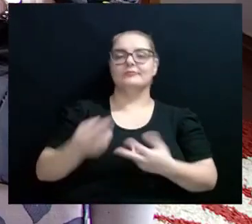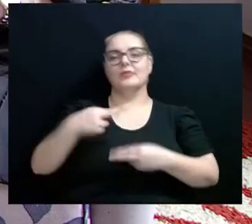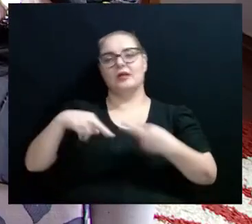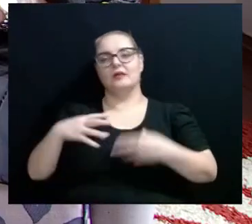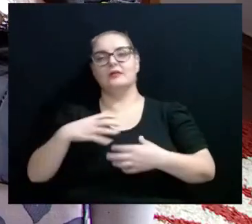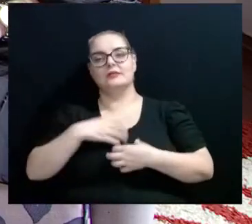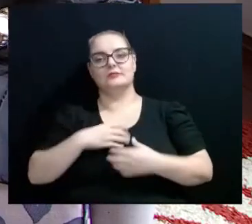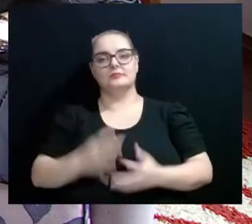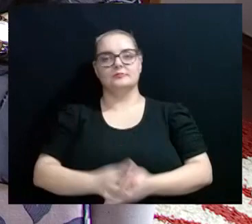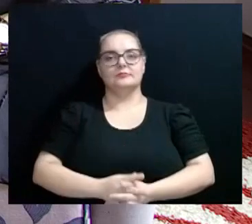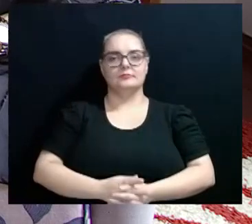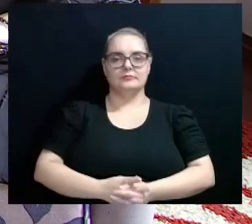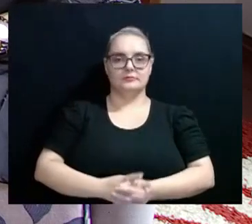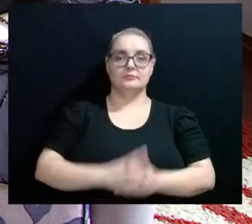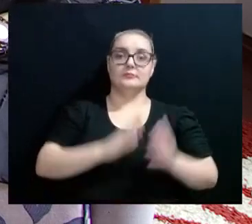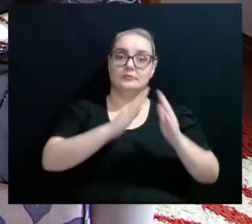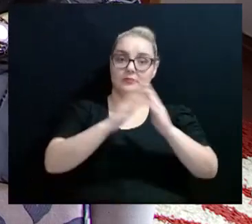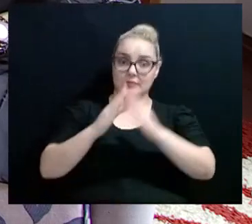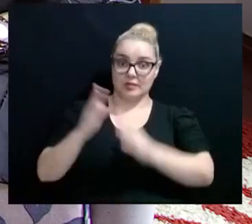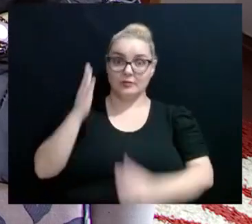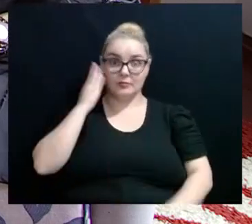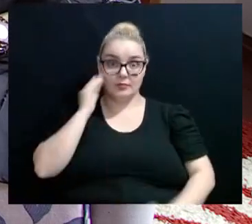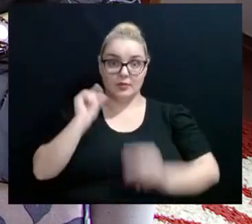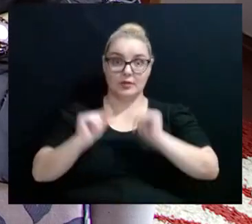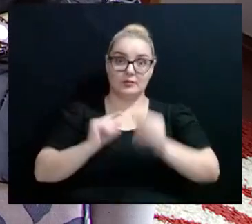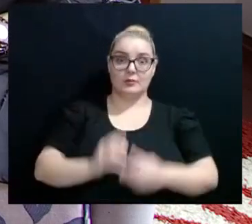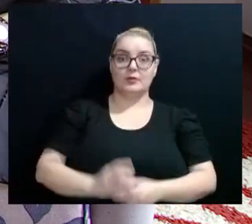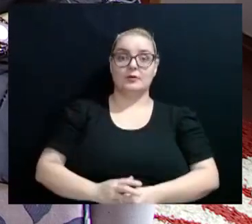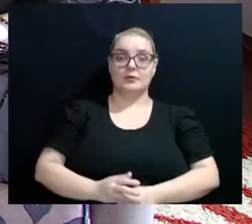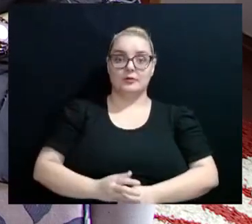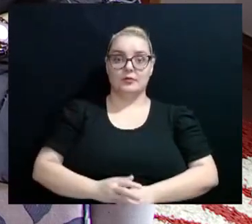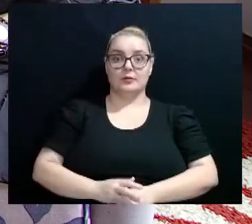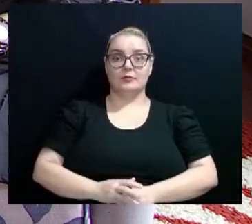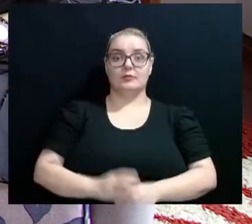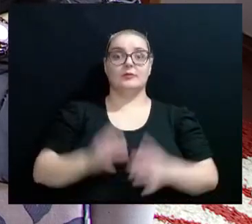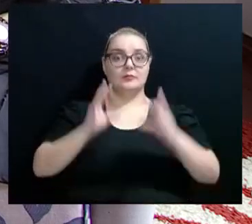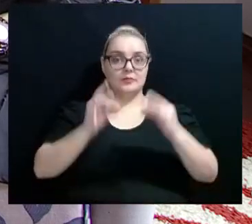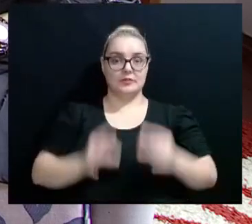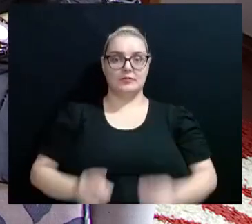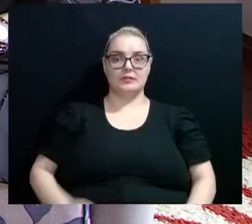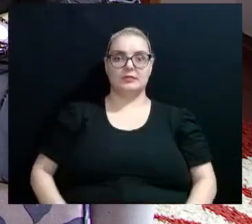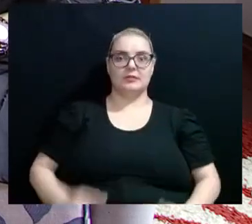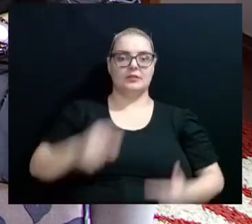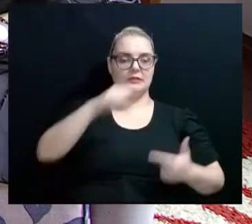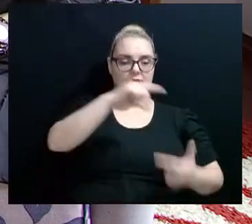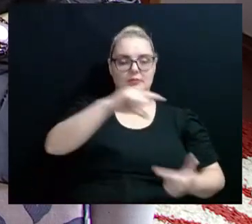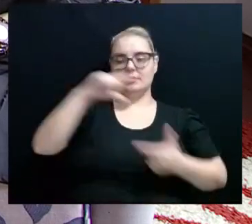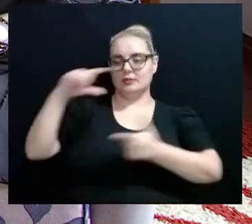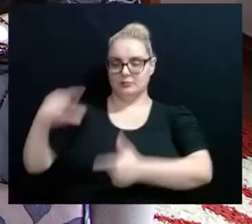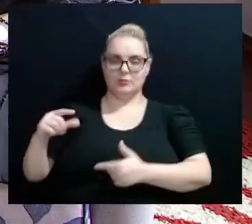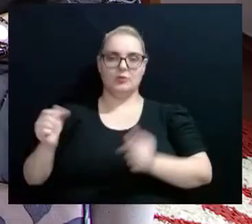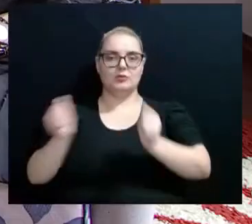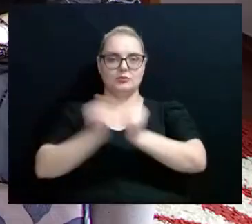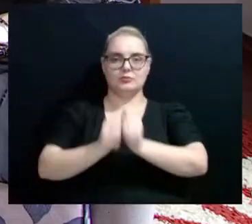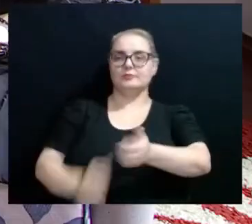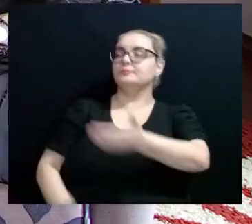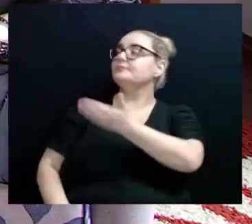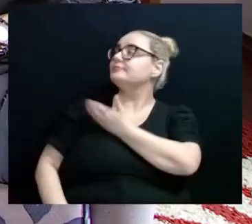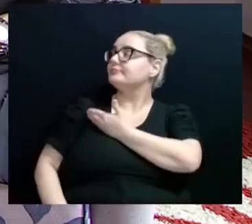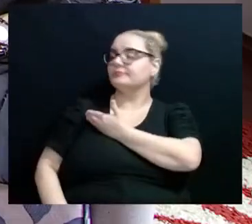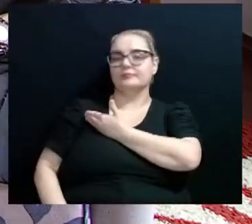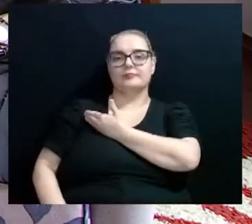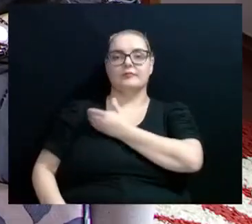estão sempre associadas à emoção. Para quem está em casa, então, entender um pouquinho, vamos detalhar. A gente tem 2 produções suas aqui